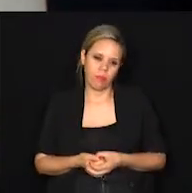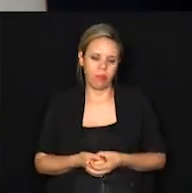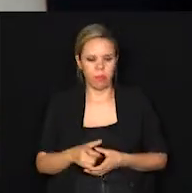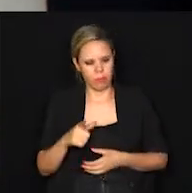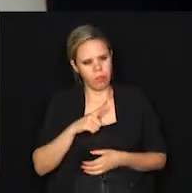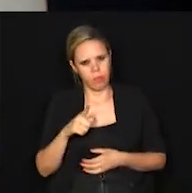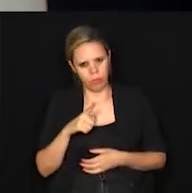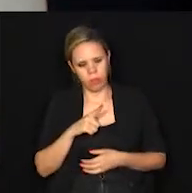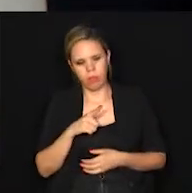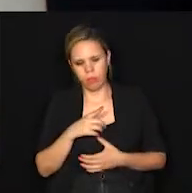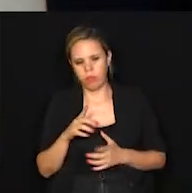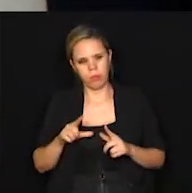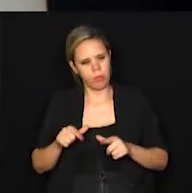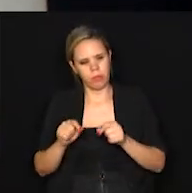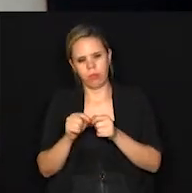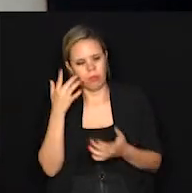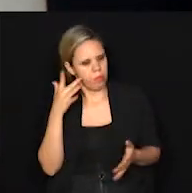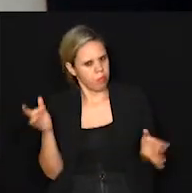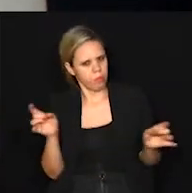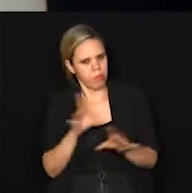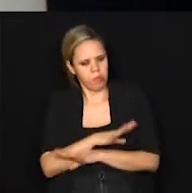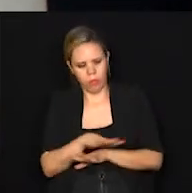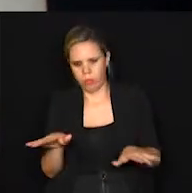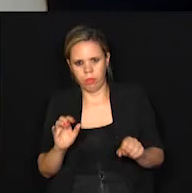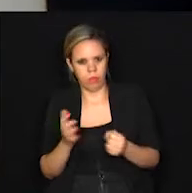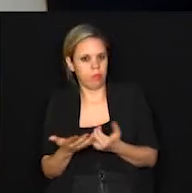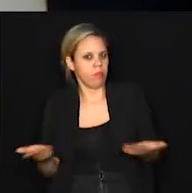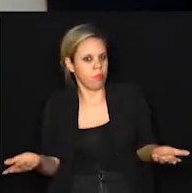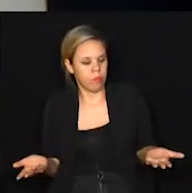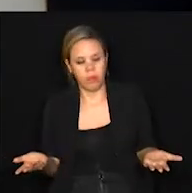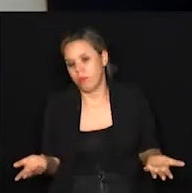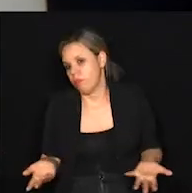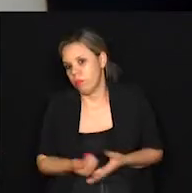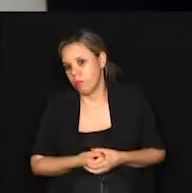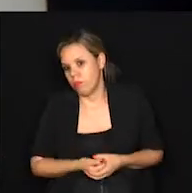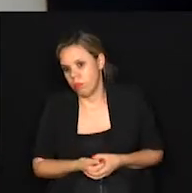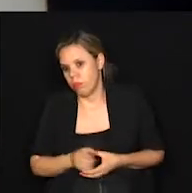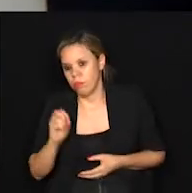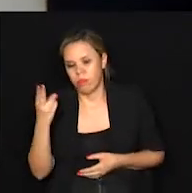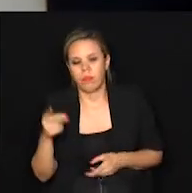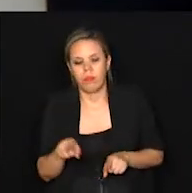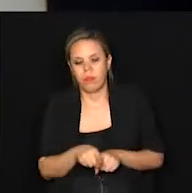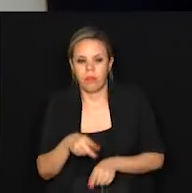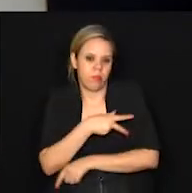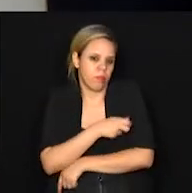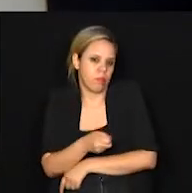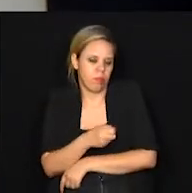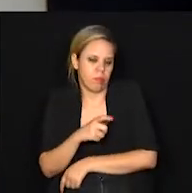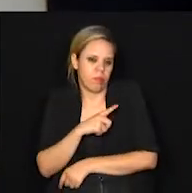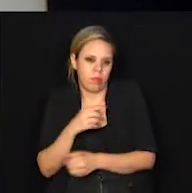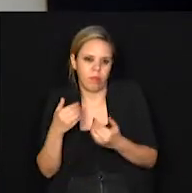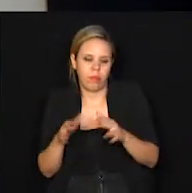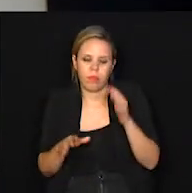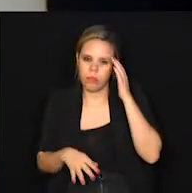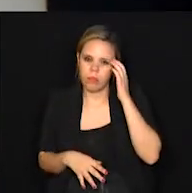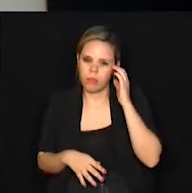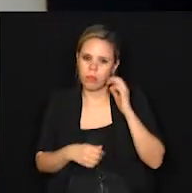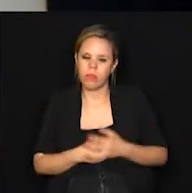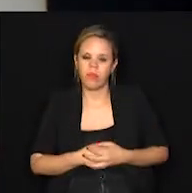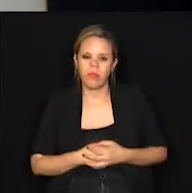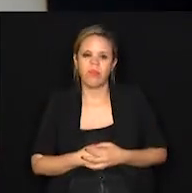mal conseguiam manter a limpeza da escola, dos banheiros. Eu digo isso porque eu já entrei na